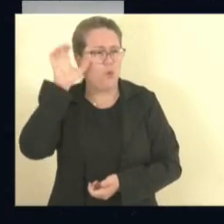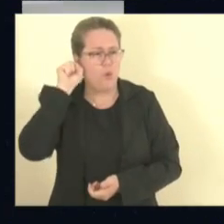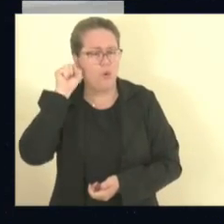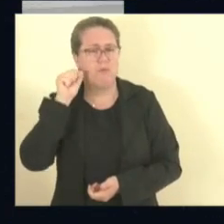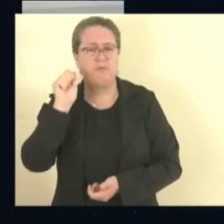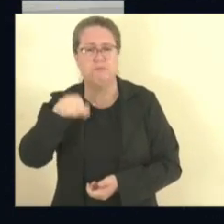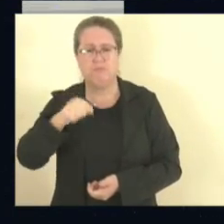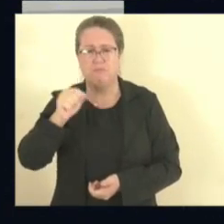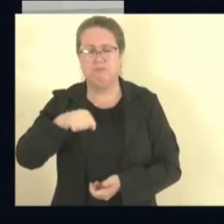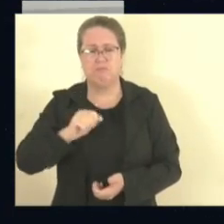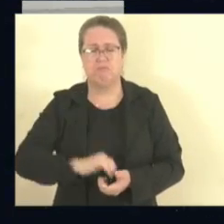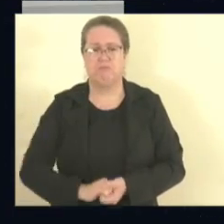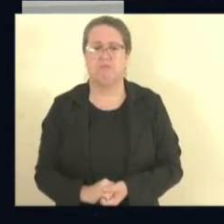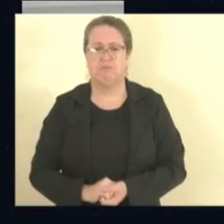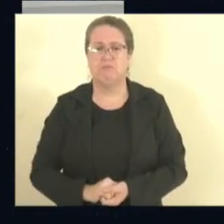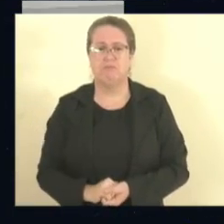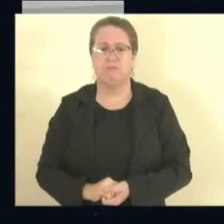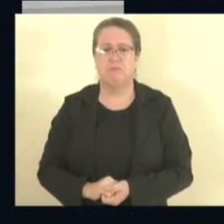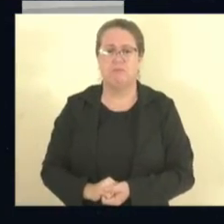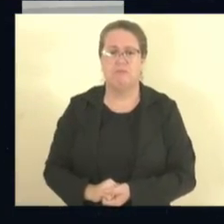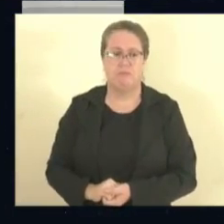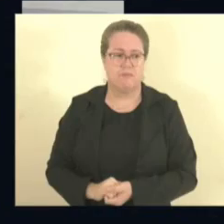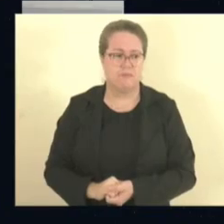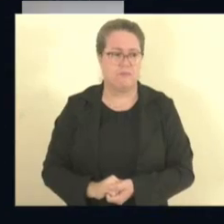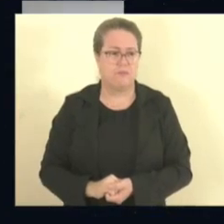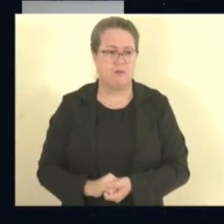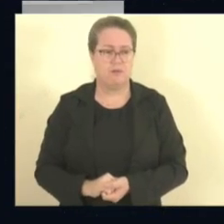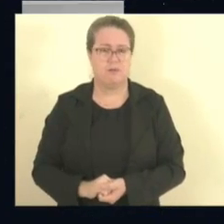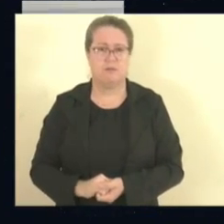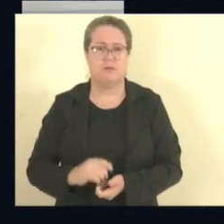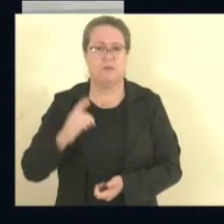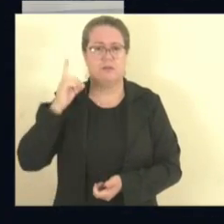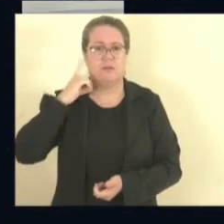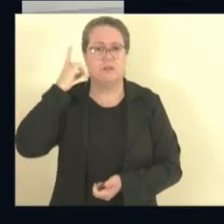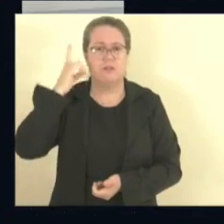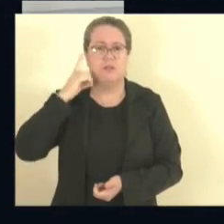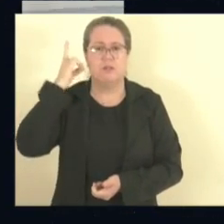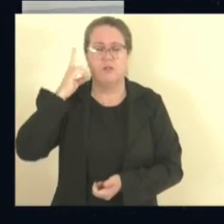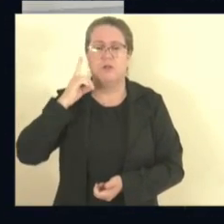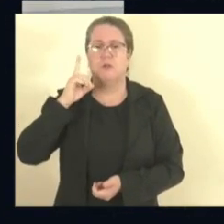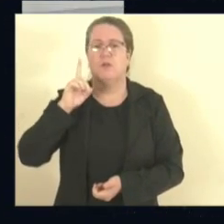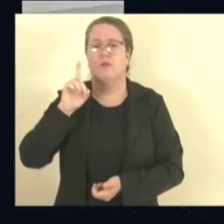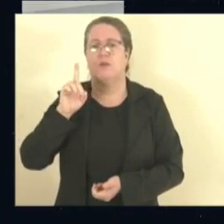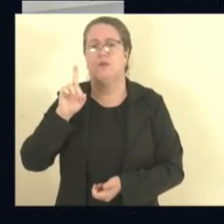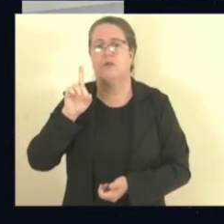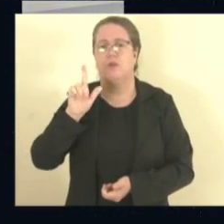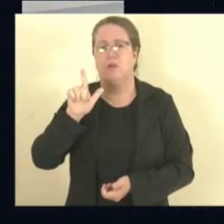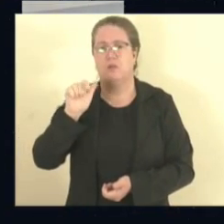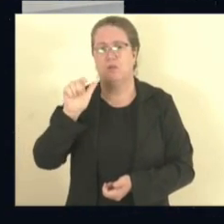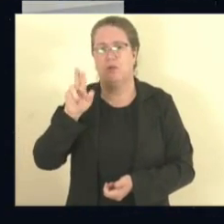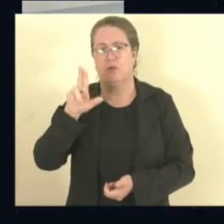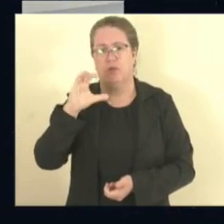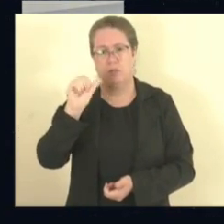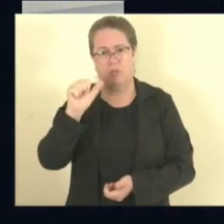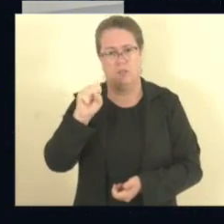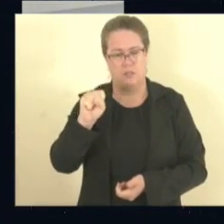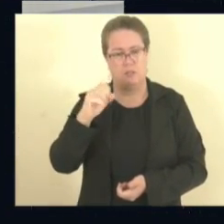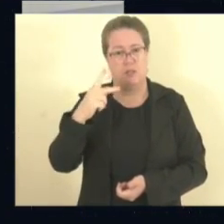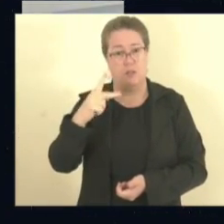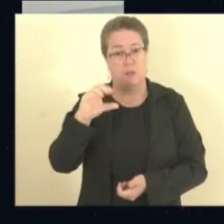Ouço, sim. Com a palavra, deputado Lucas Polese. Eu gostaria de me inscrever, presidente.